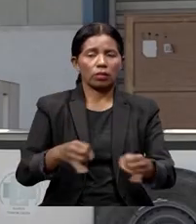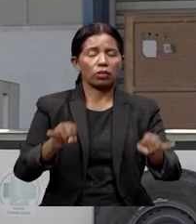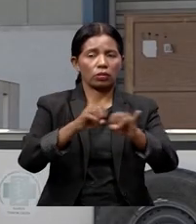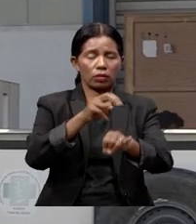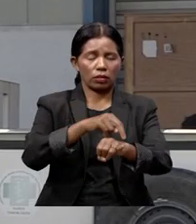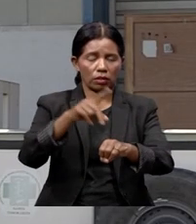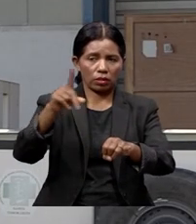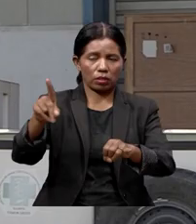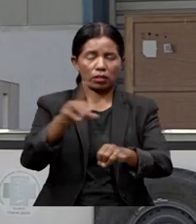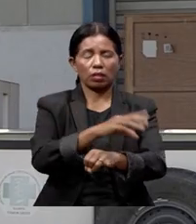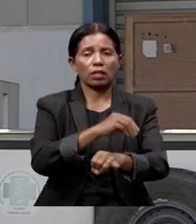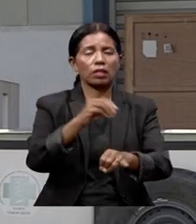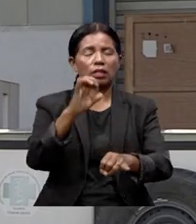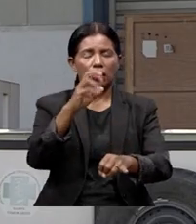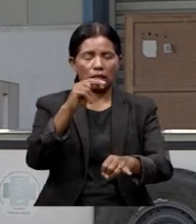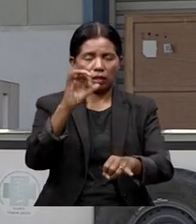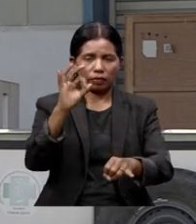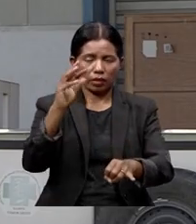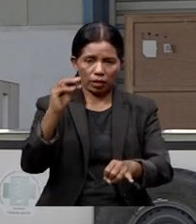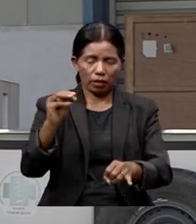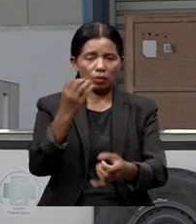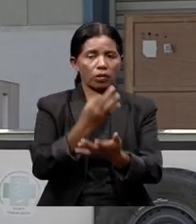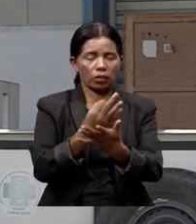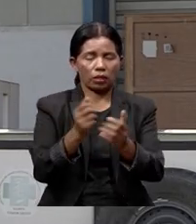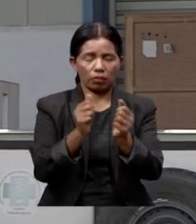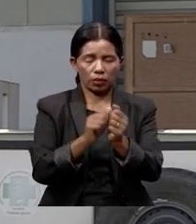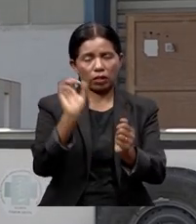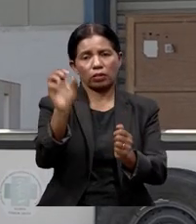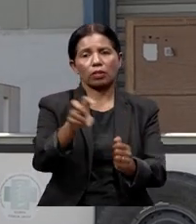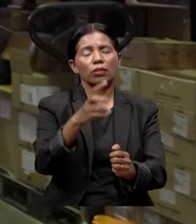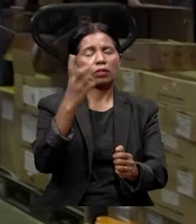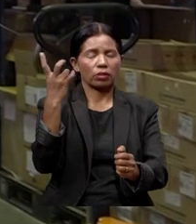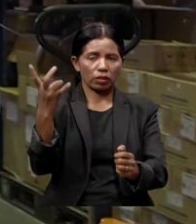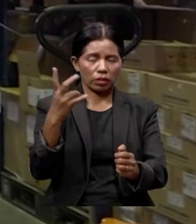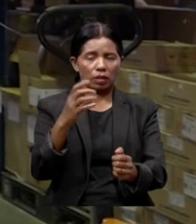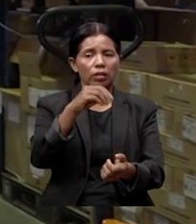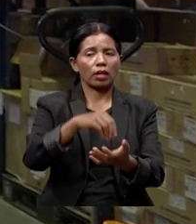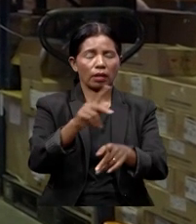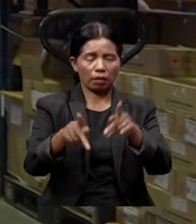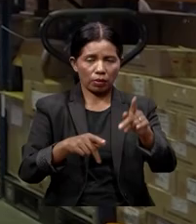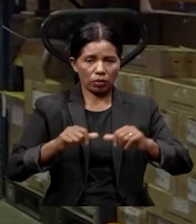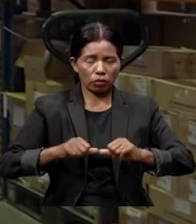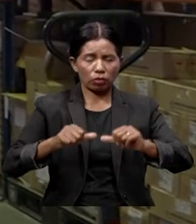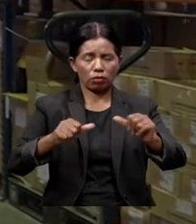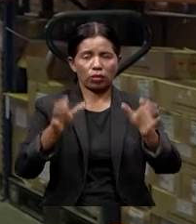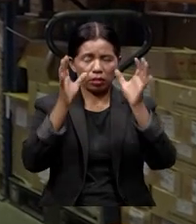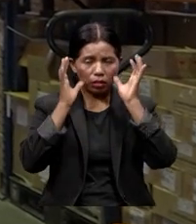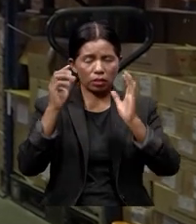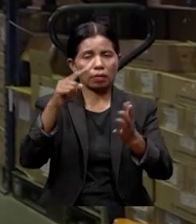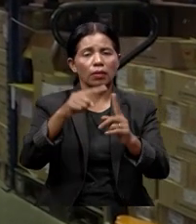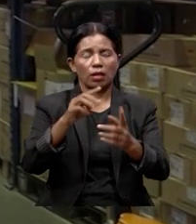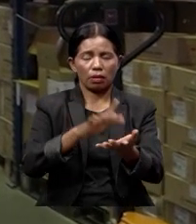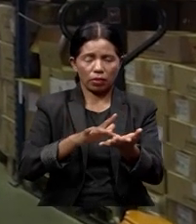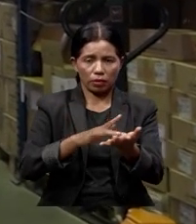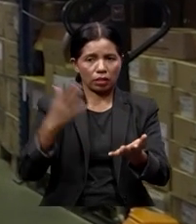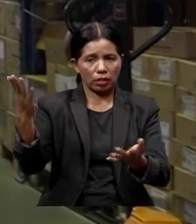Nacional Farmácia no Produto Médico o montante tocon San Lurecin, tamba a população e a território nacional continua no Haleric Bay Moruk e facilidade